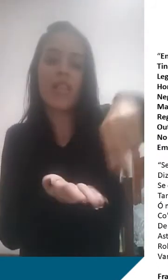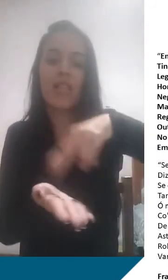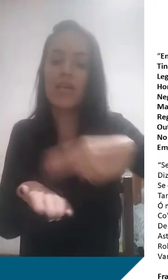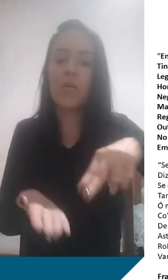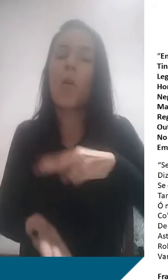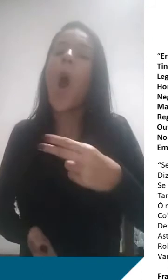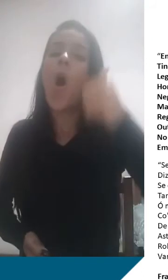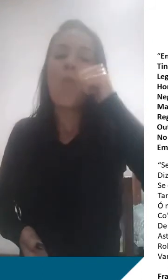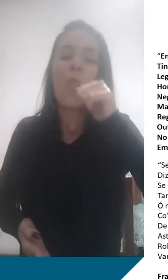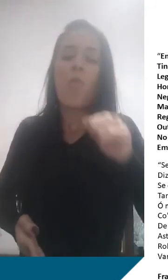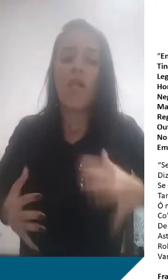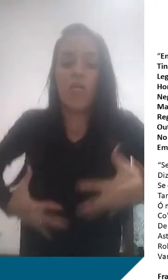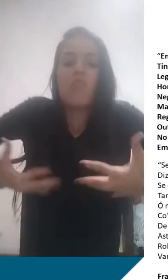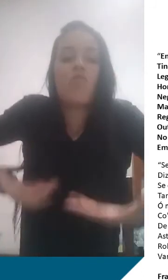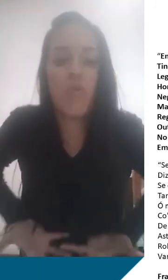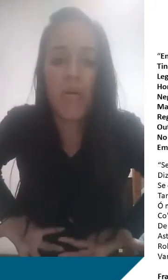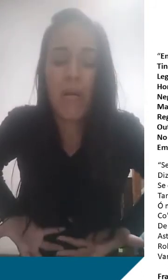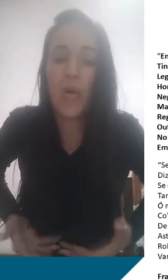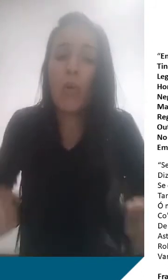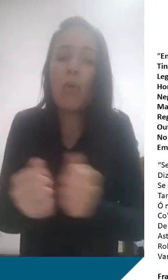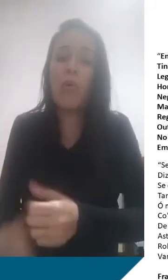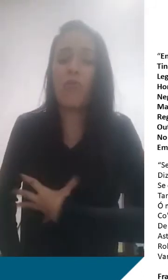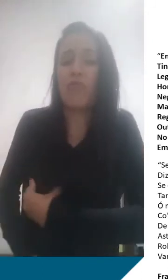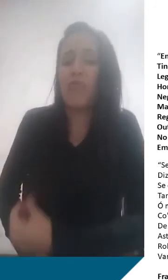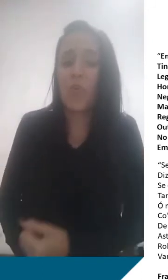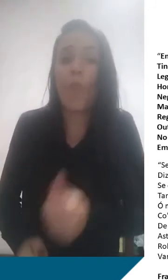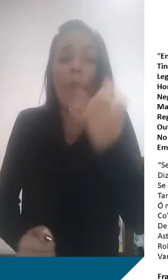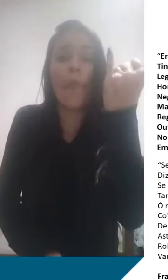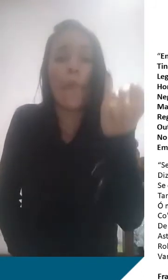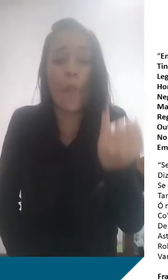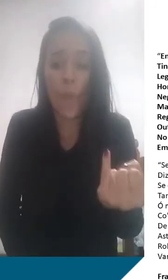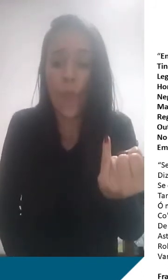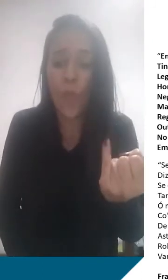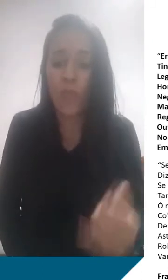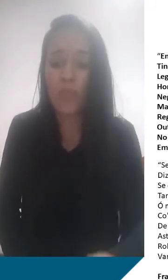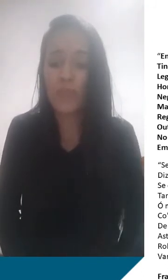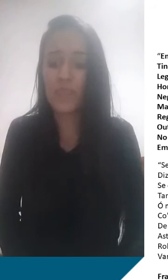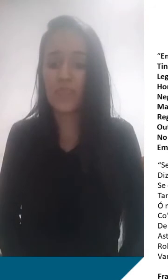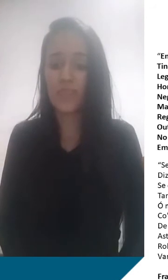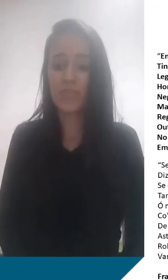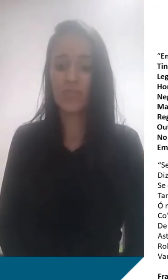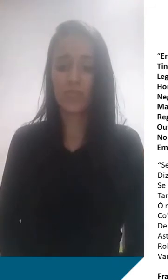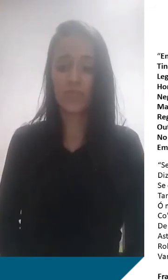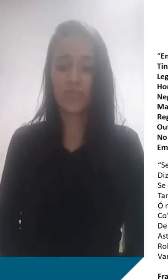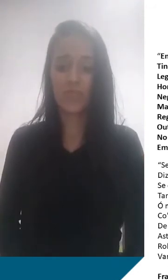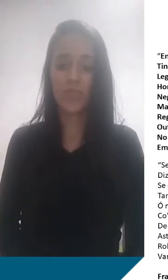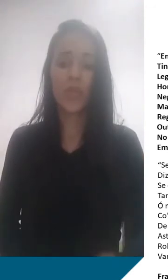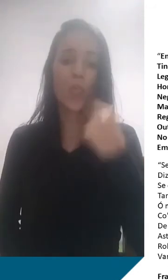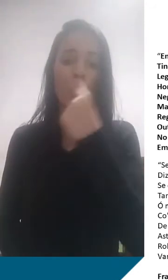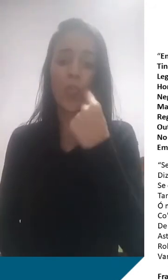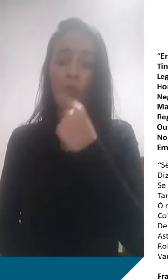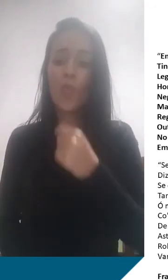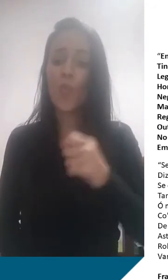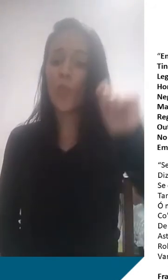as tetas, magras crianças cujas bocas pretas regam o sangue das mães. Outras